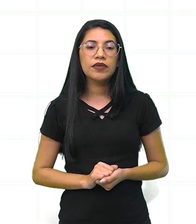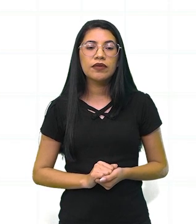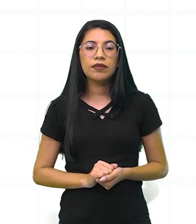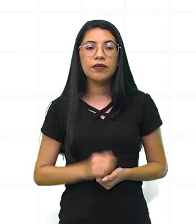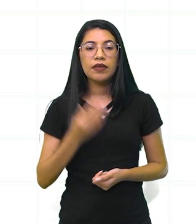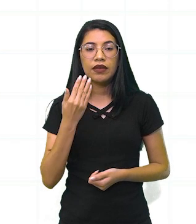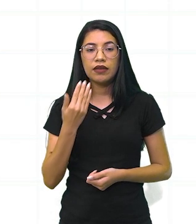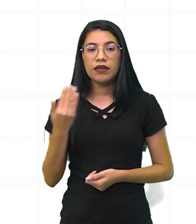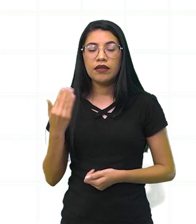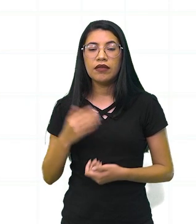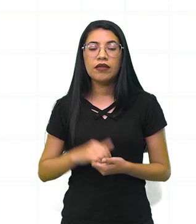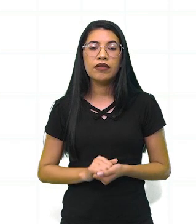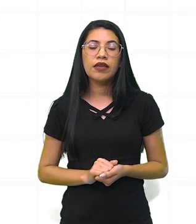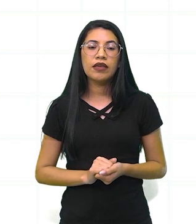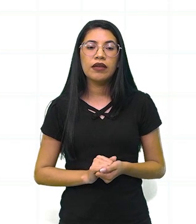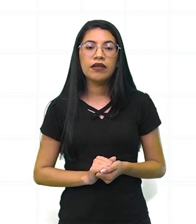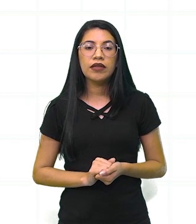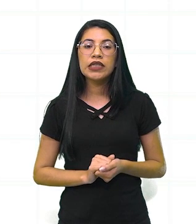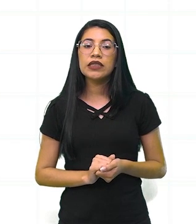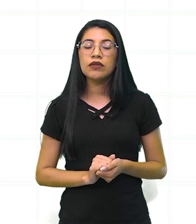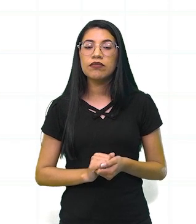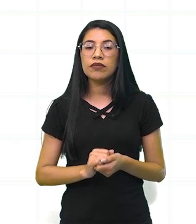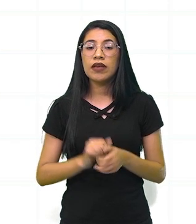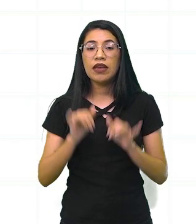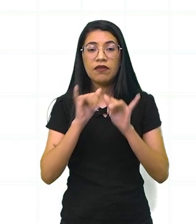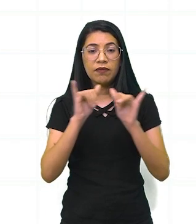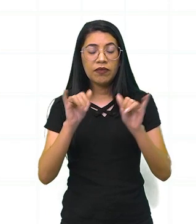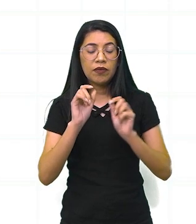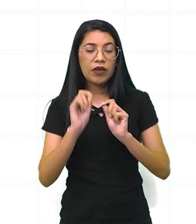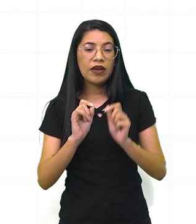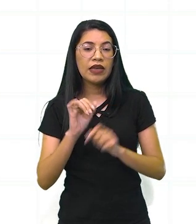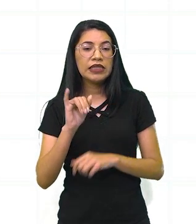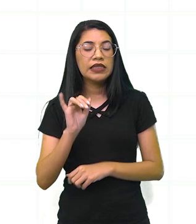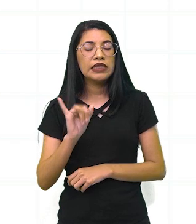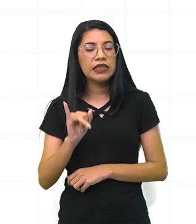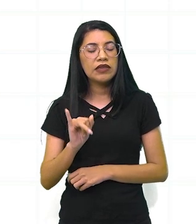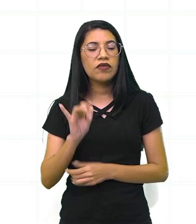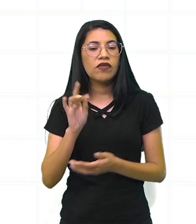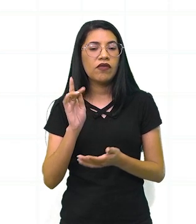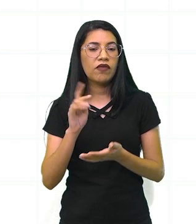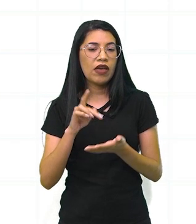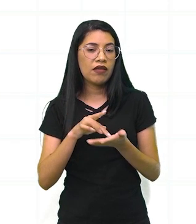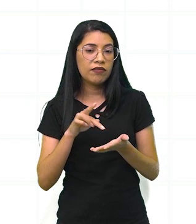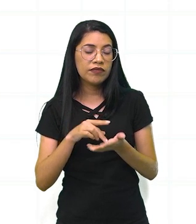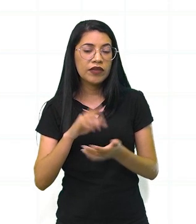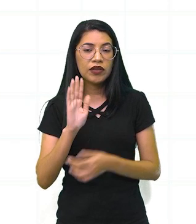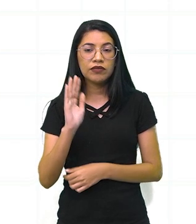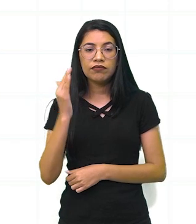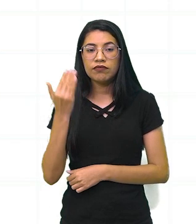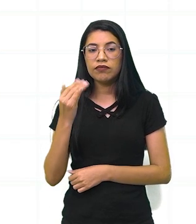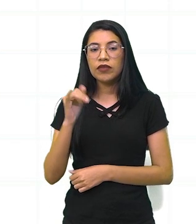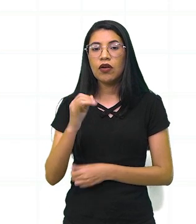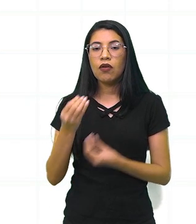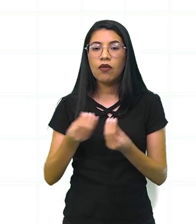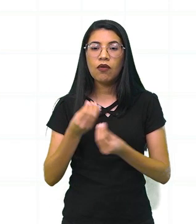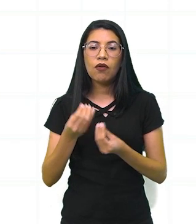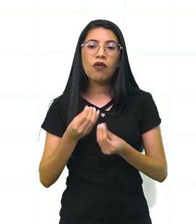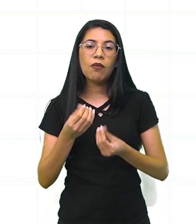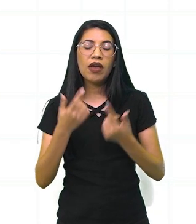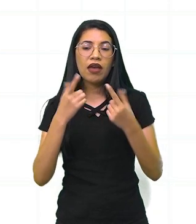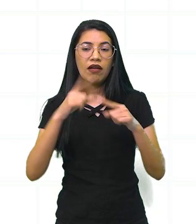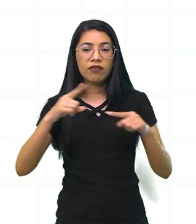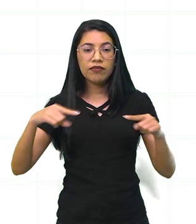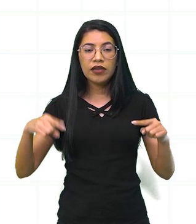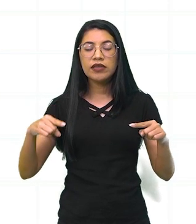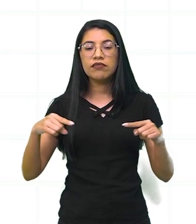delas então informe se é verdadeiro ou falso o que se afirma sobre o tratamento da variação linguística no ensino